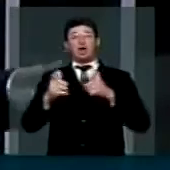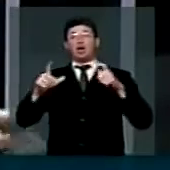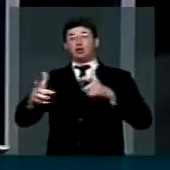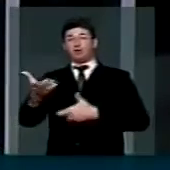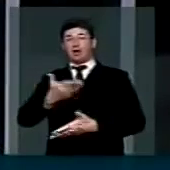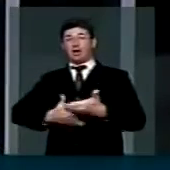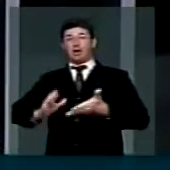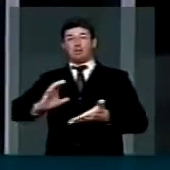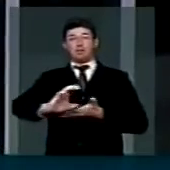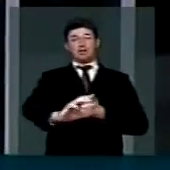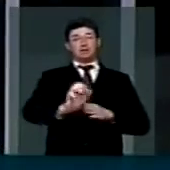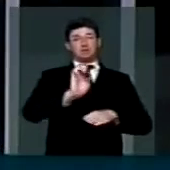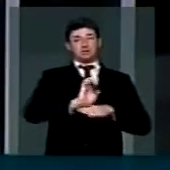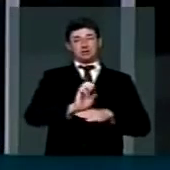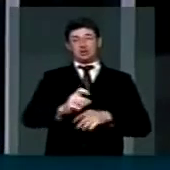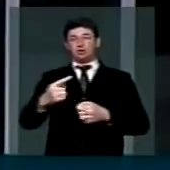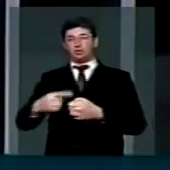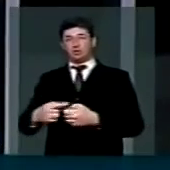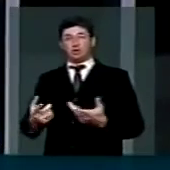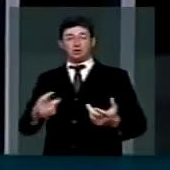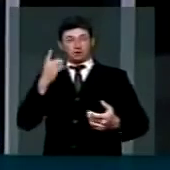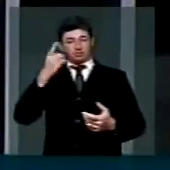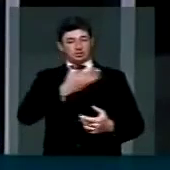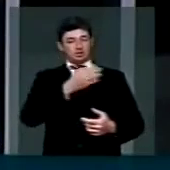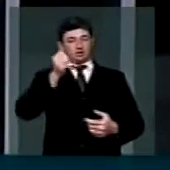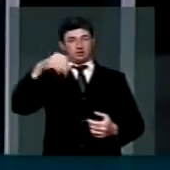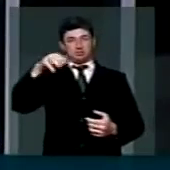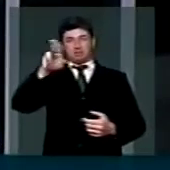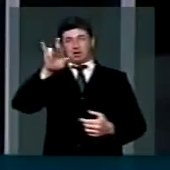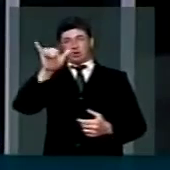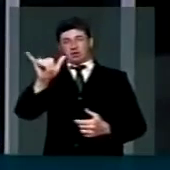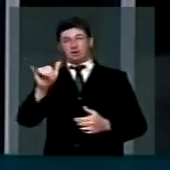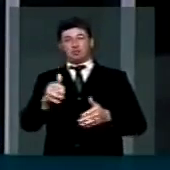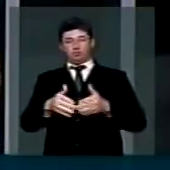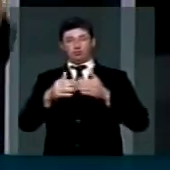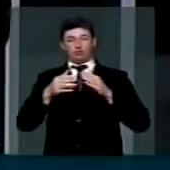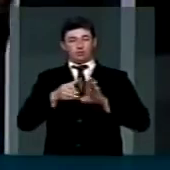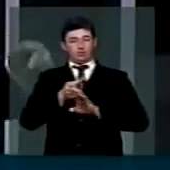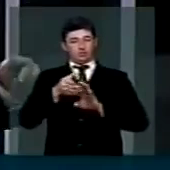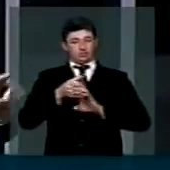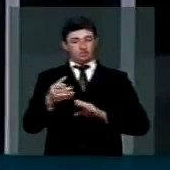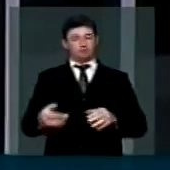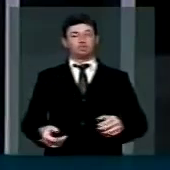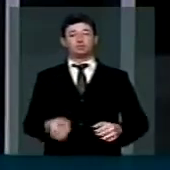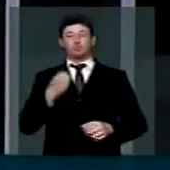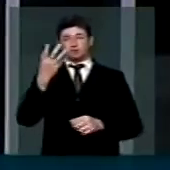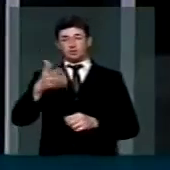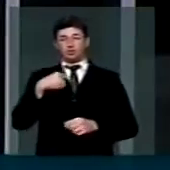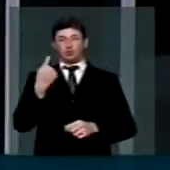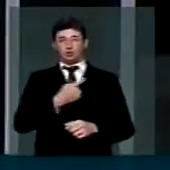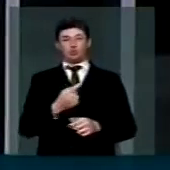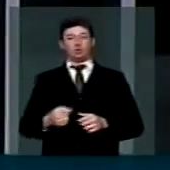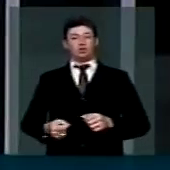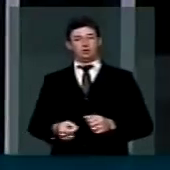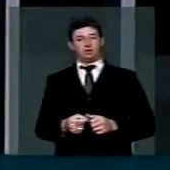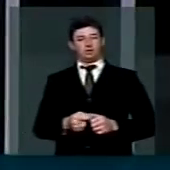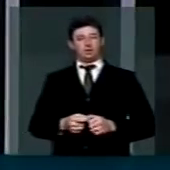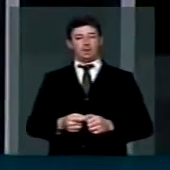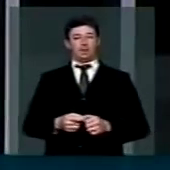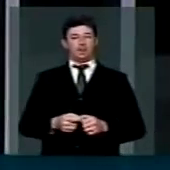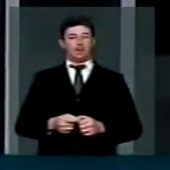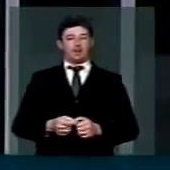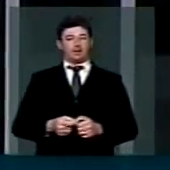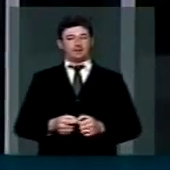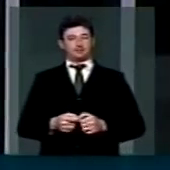repasses de estados e municípios. Por isso, Amaury, eu peço a Vossa Excelência que faça o encaminhamento desse nosso pronunciamento e